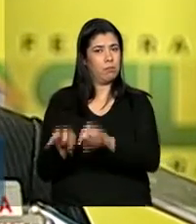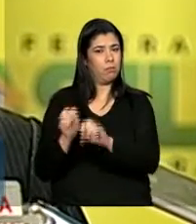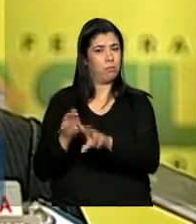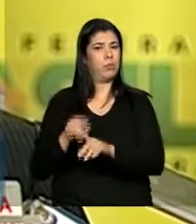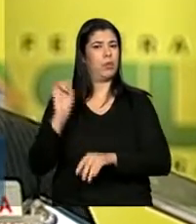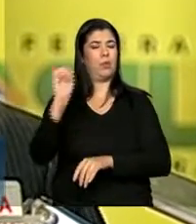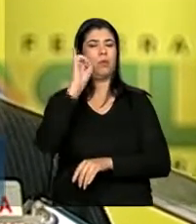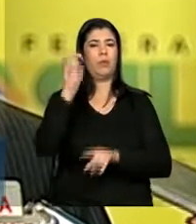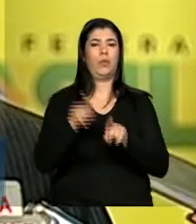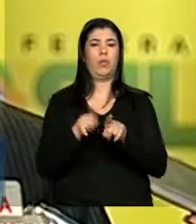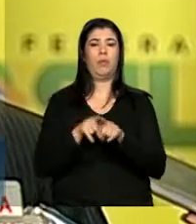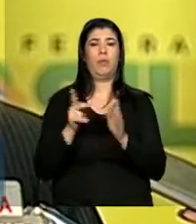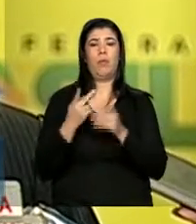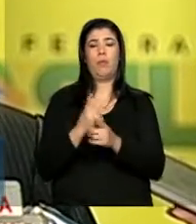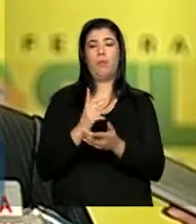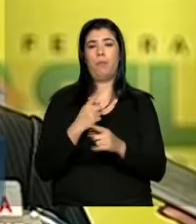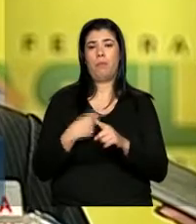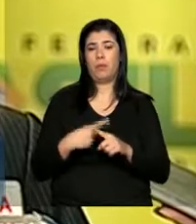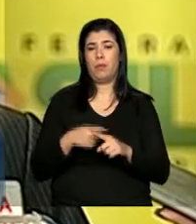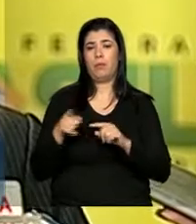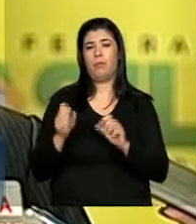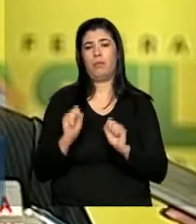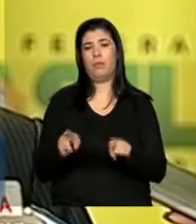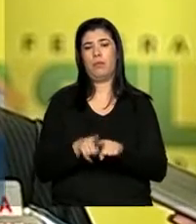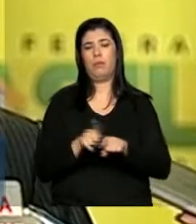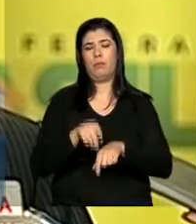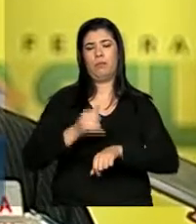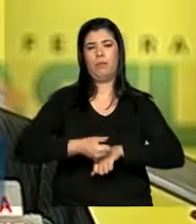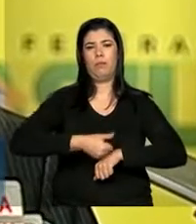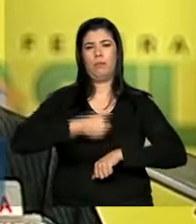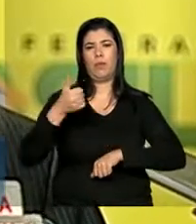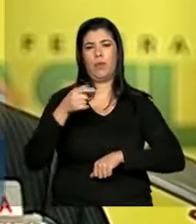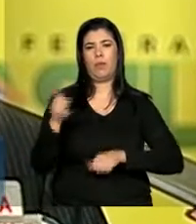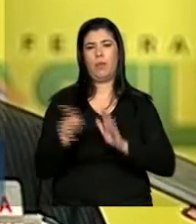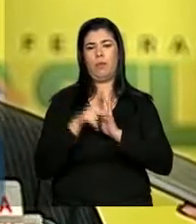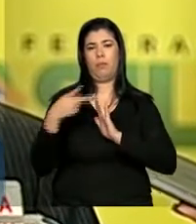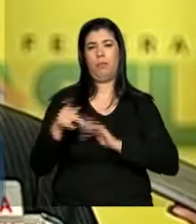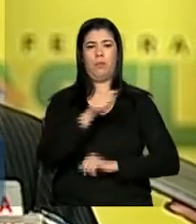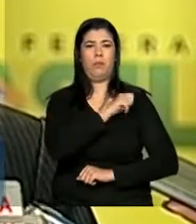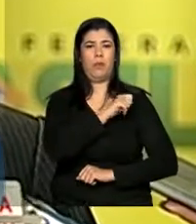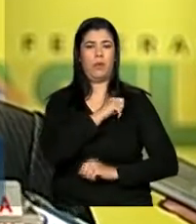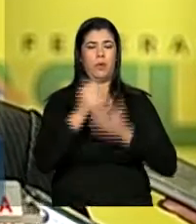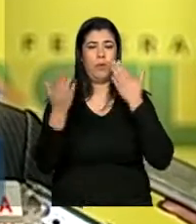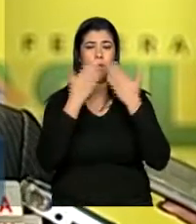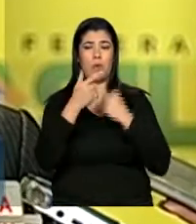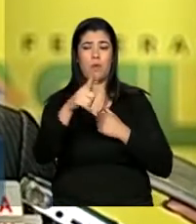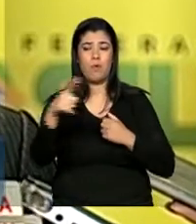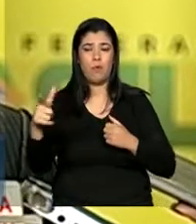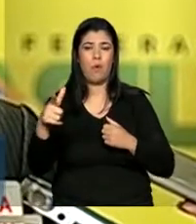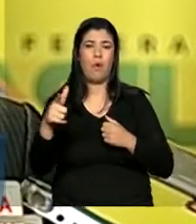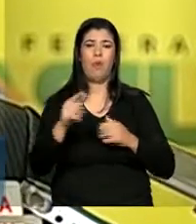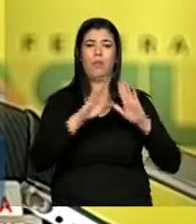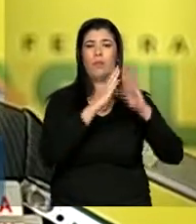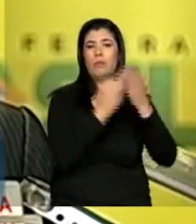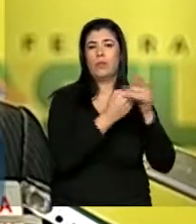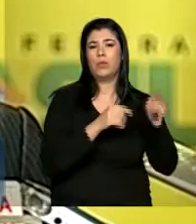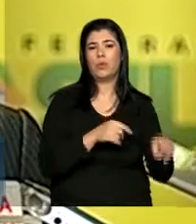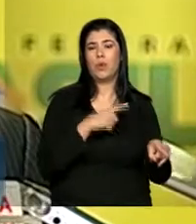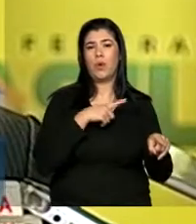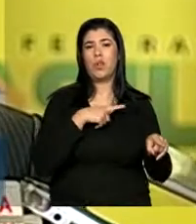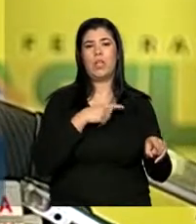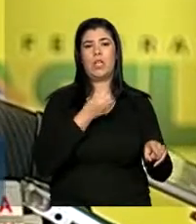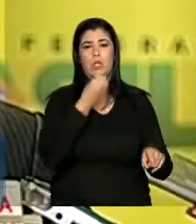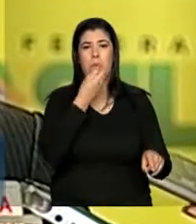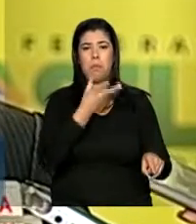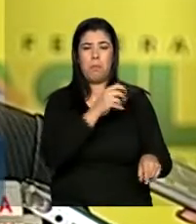mais importante, porque ela pode, talvez, melhorar mais esse aluno do que uma escola que já recebe alunos com muita